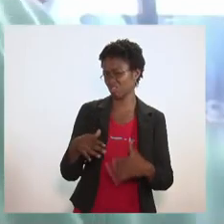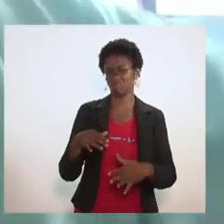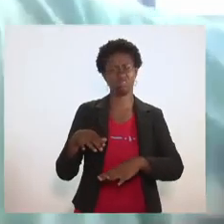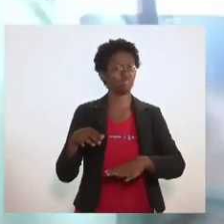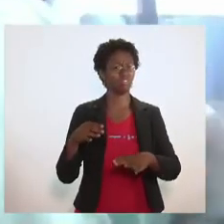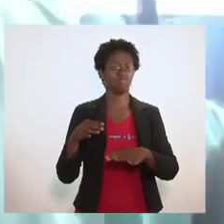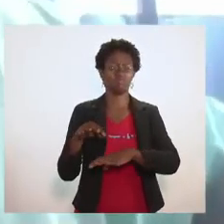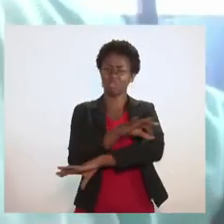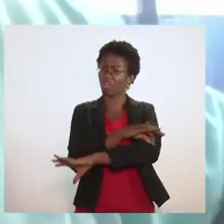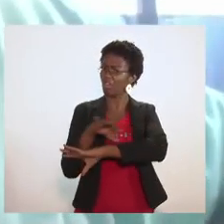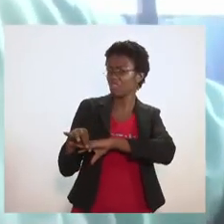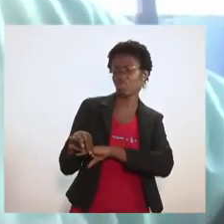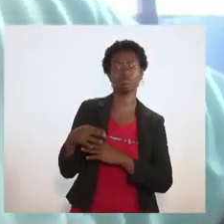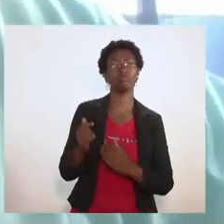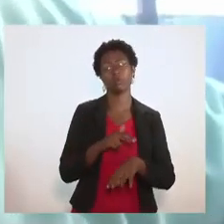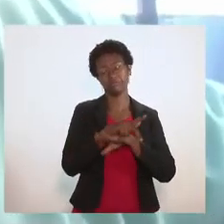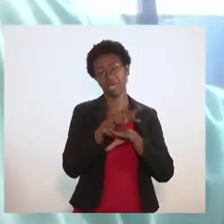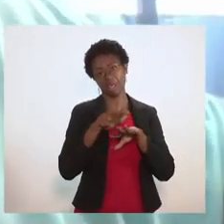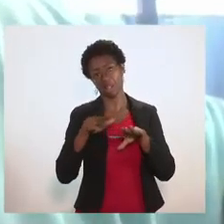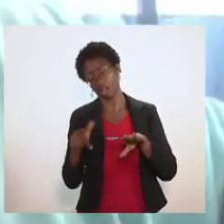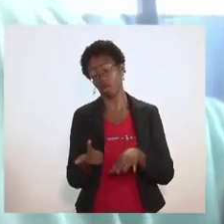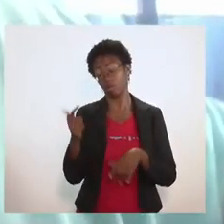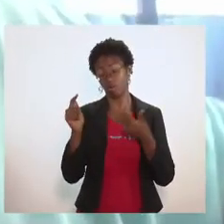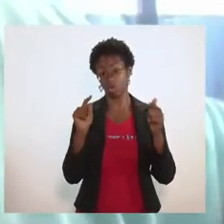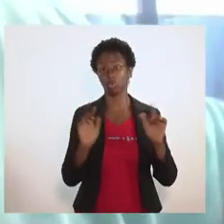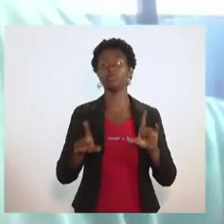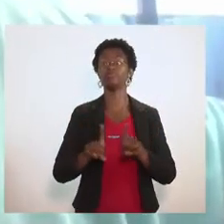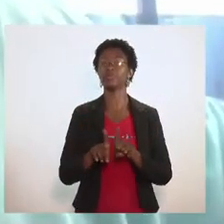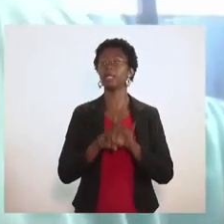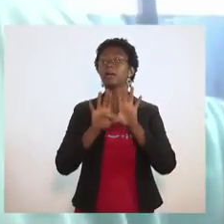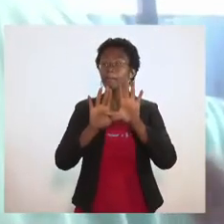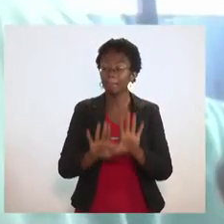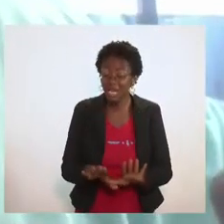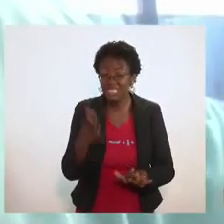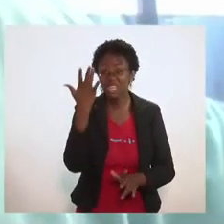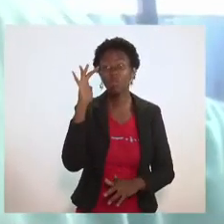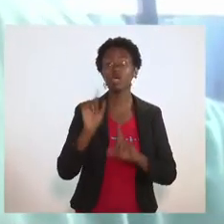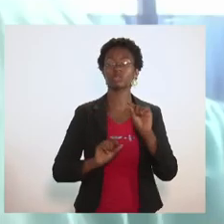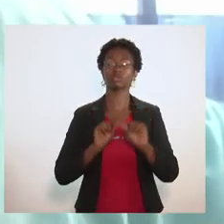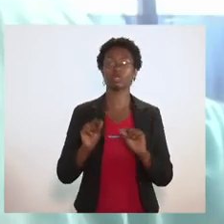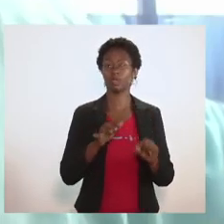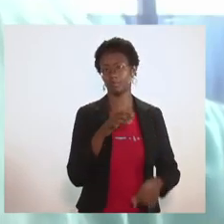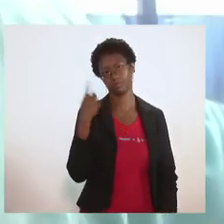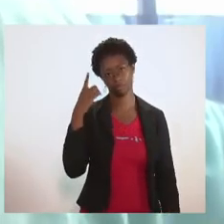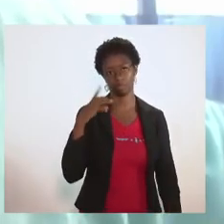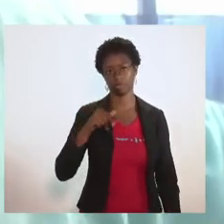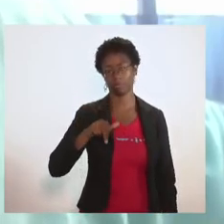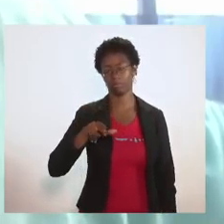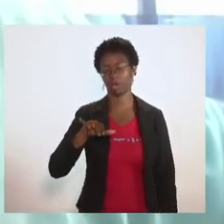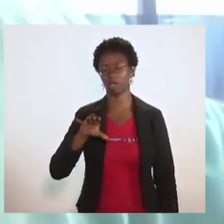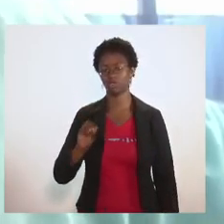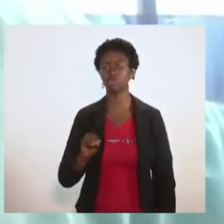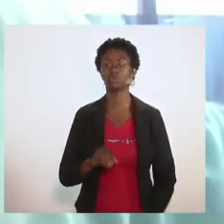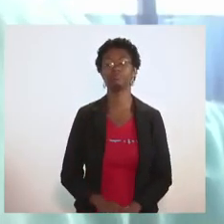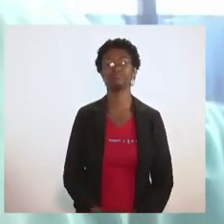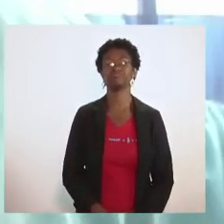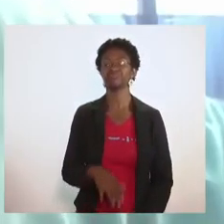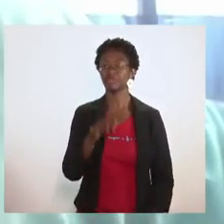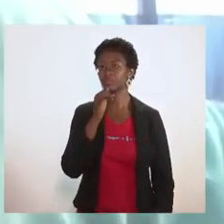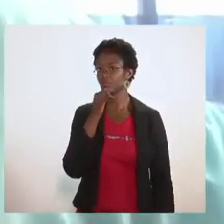da 1, excetuaria os bens tombados, fossem eles igrejas ou de